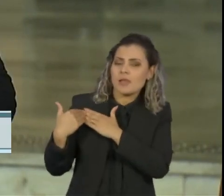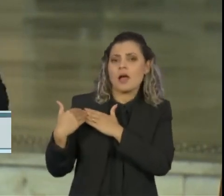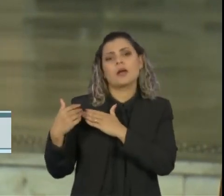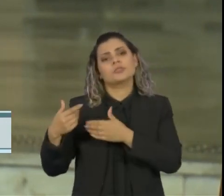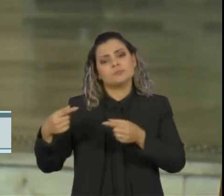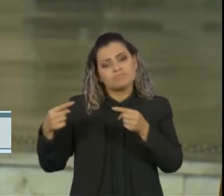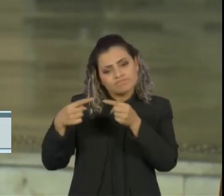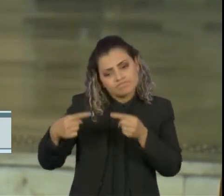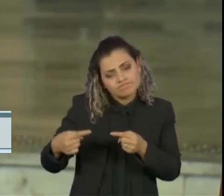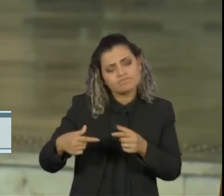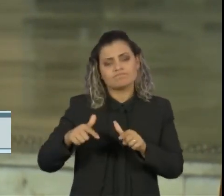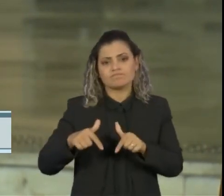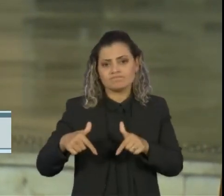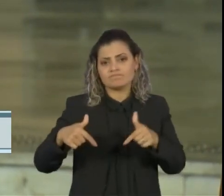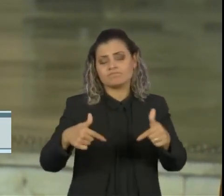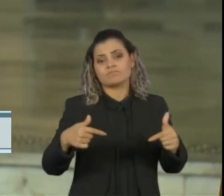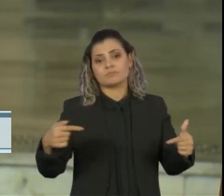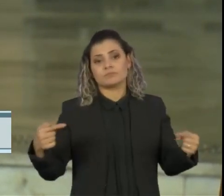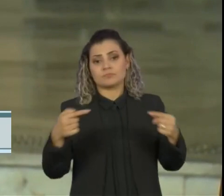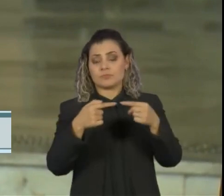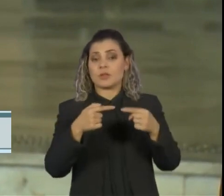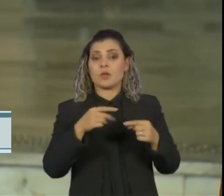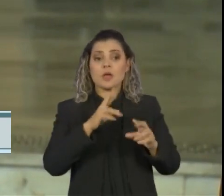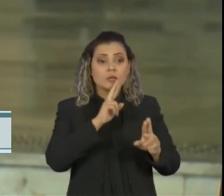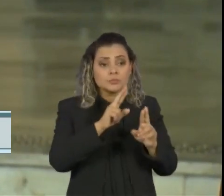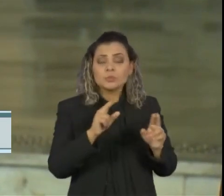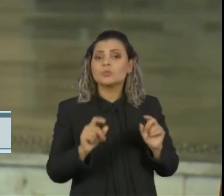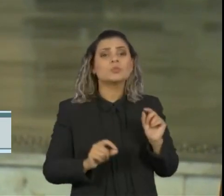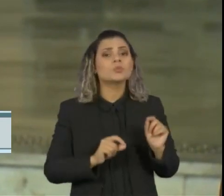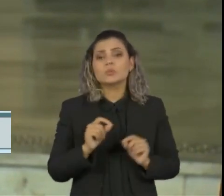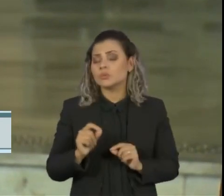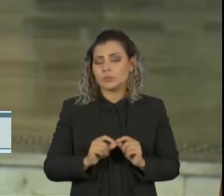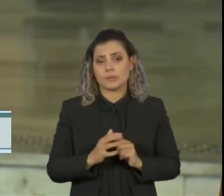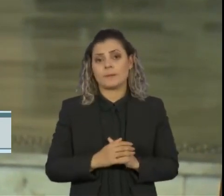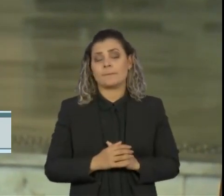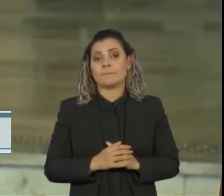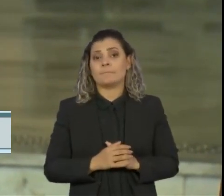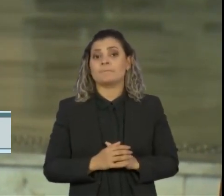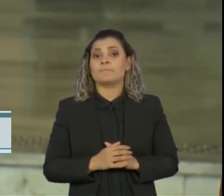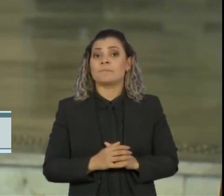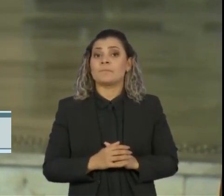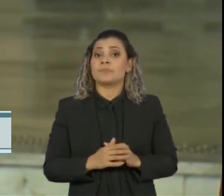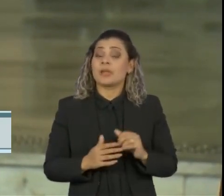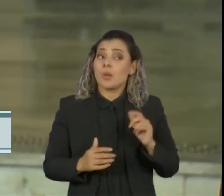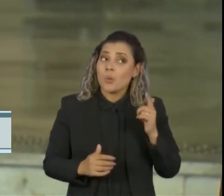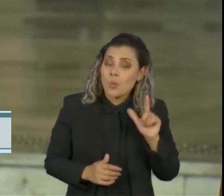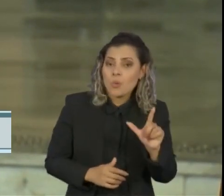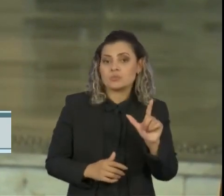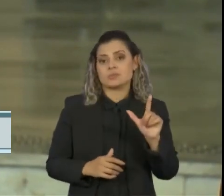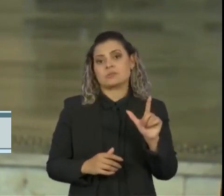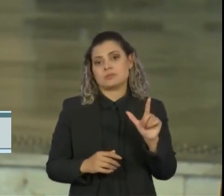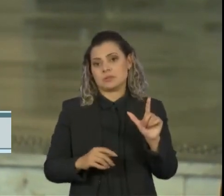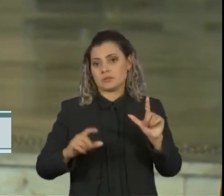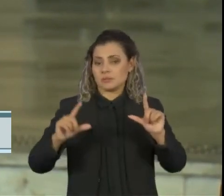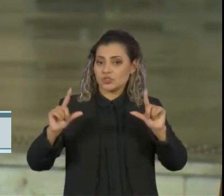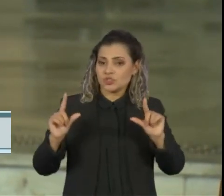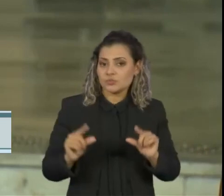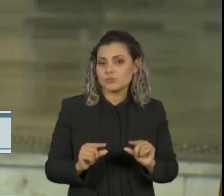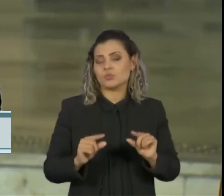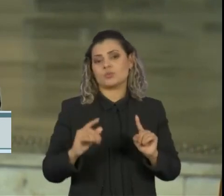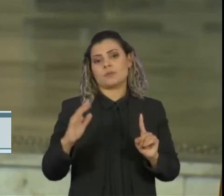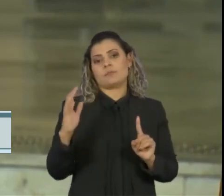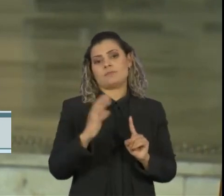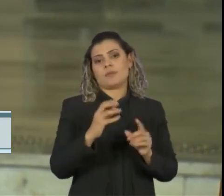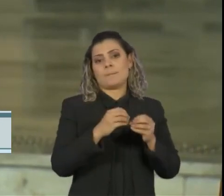acordo com indicadores muito objetivos. Ela visa justamente a minimizar todo o